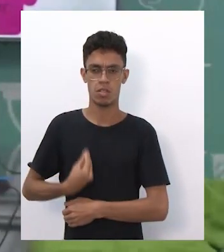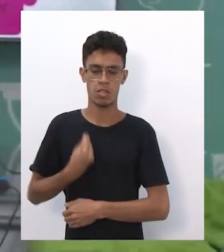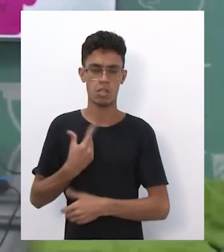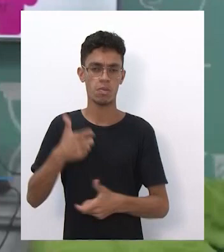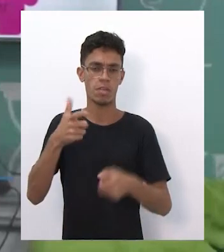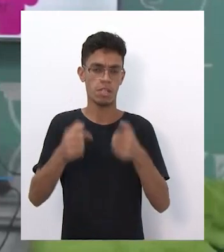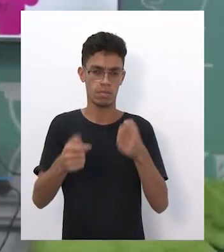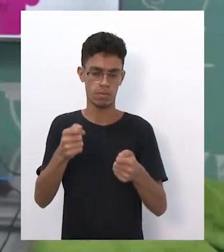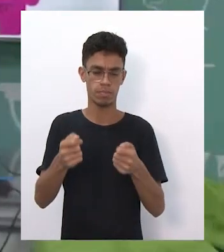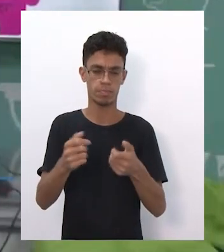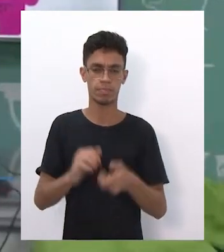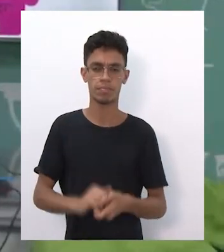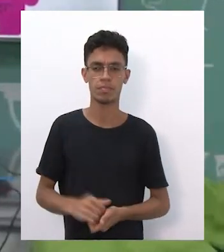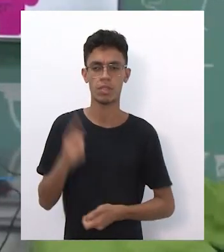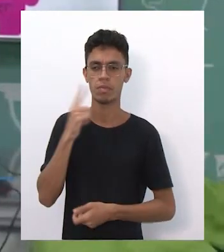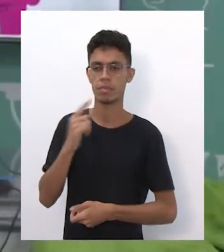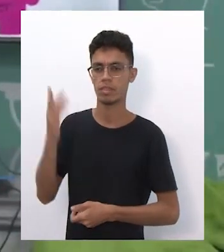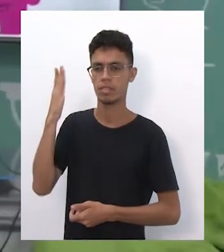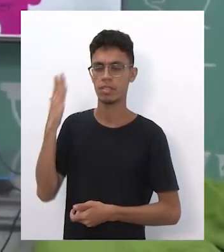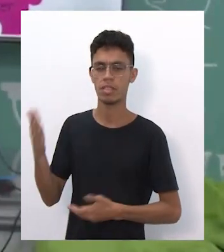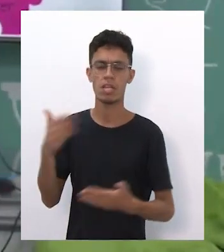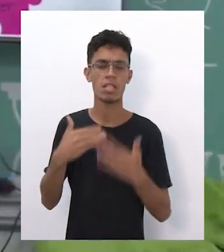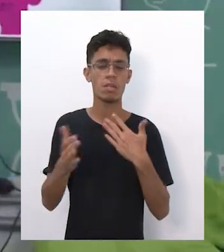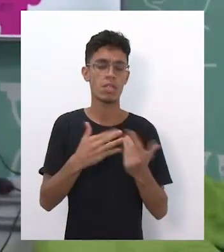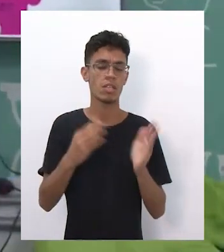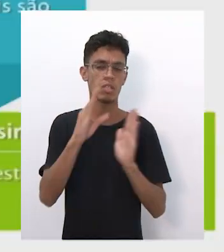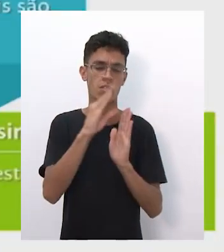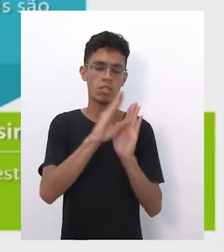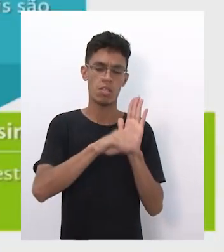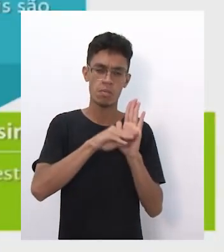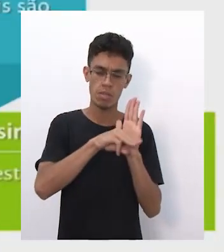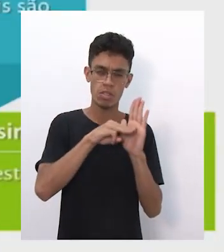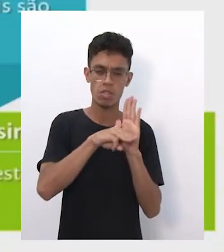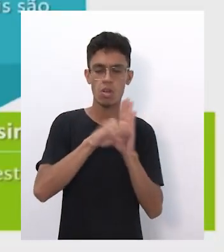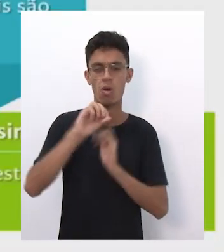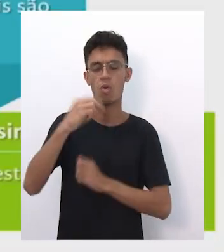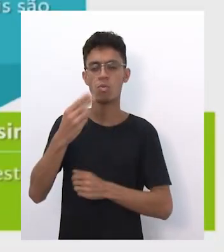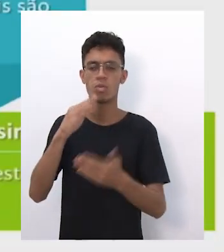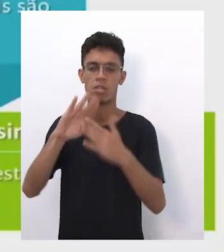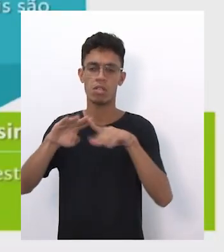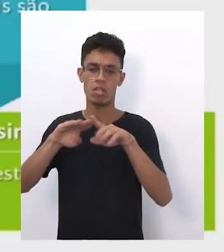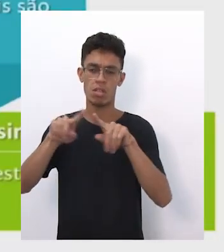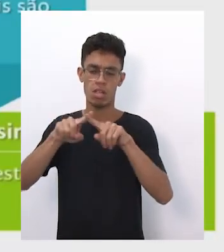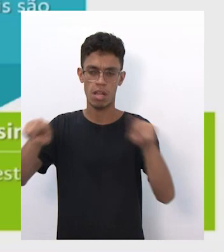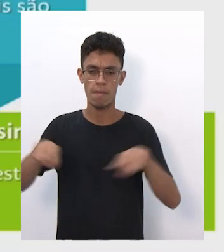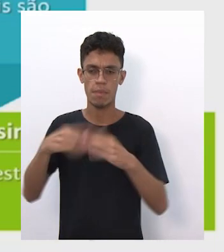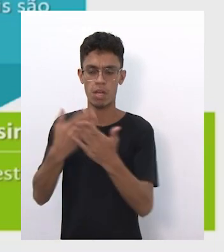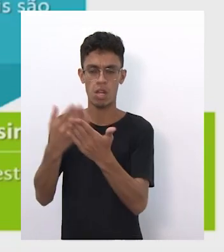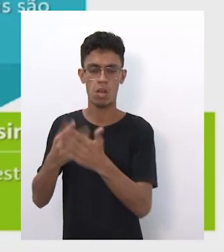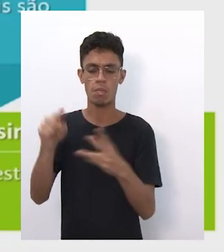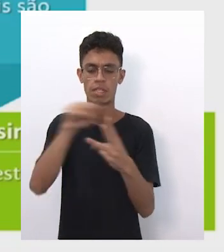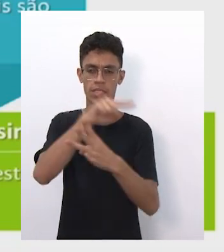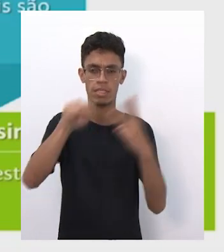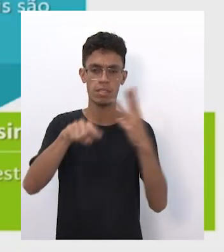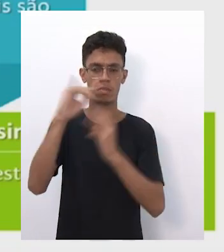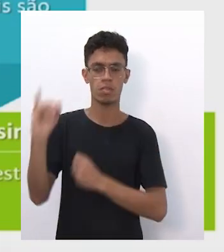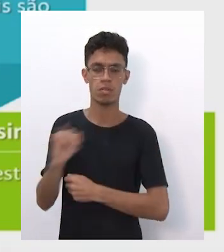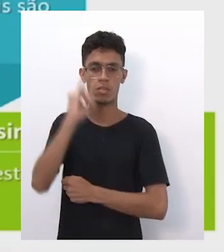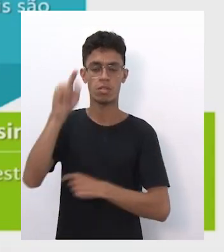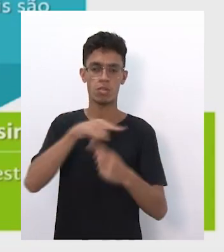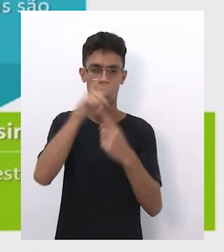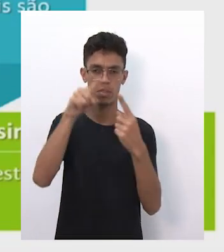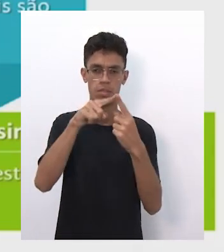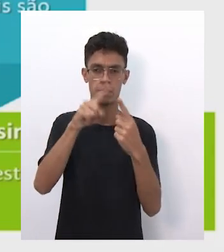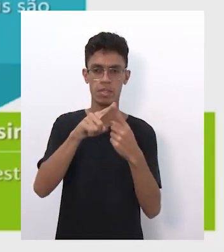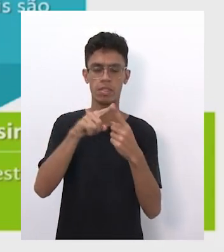gamificação. Independente da metodologia ou da nossa aula, precisamos pensar sempre em 3 pontos importantes. Primeiro deles,